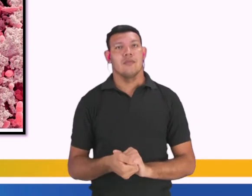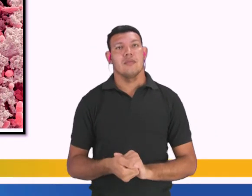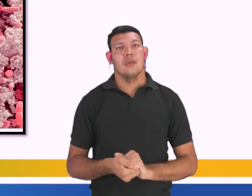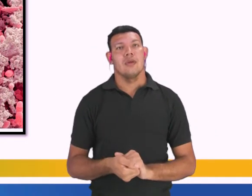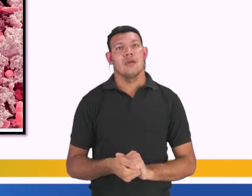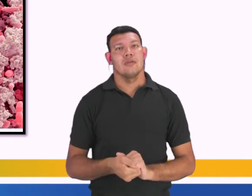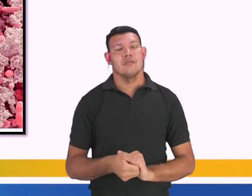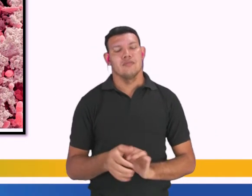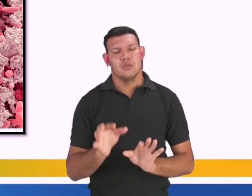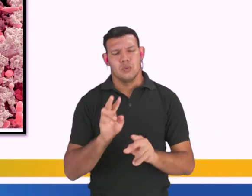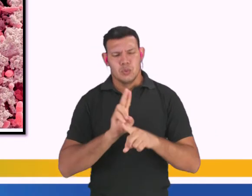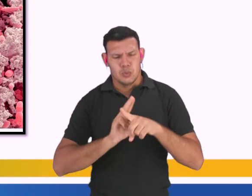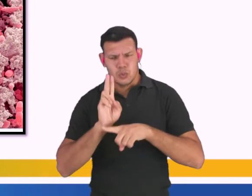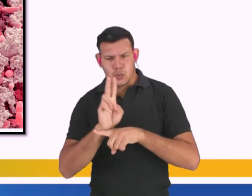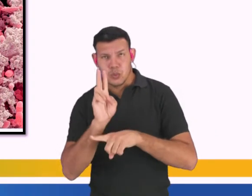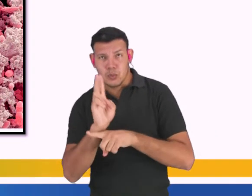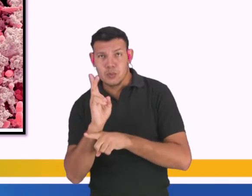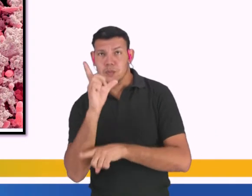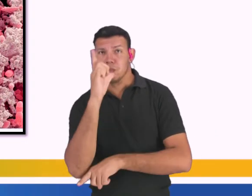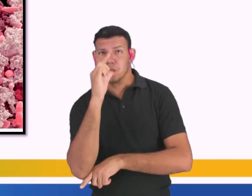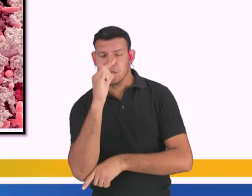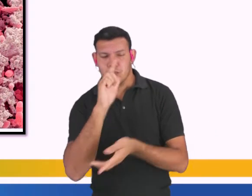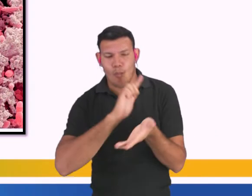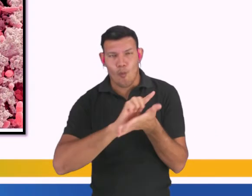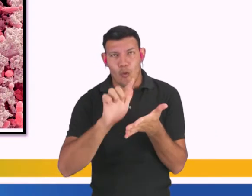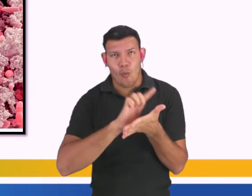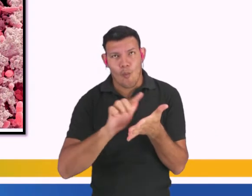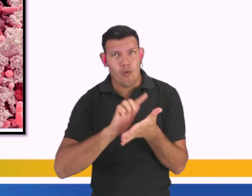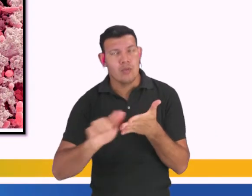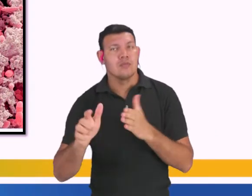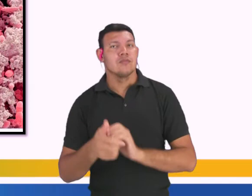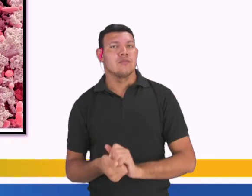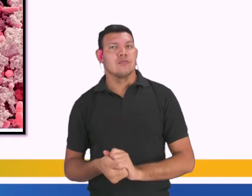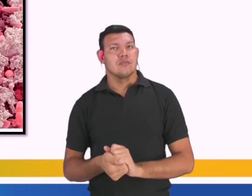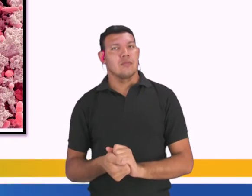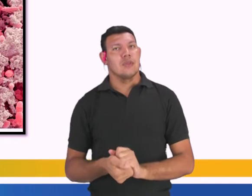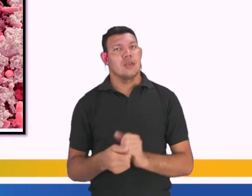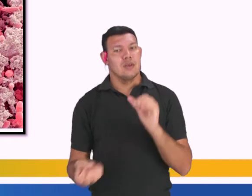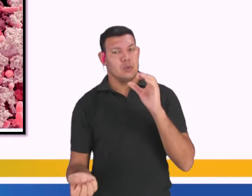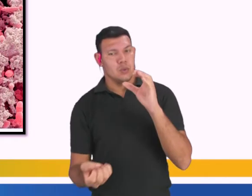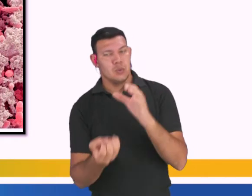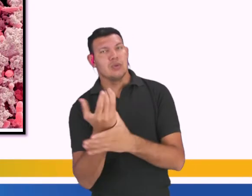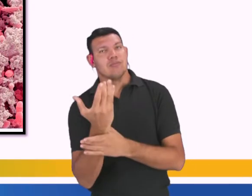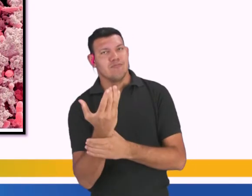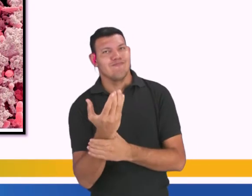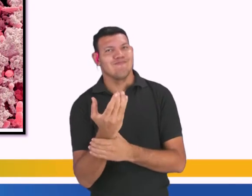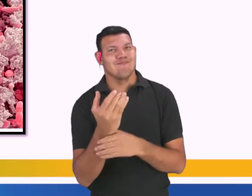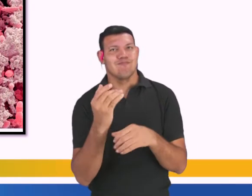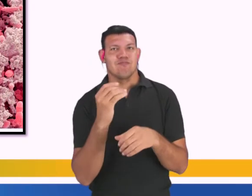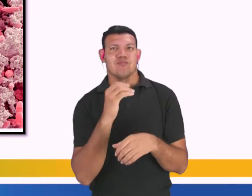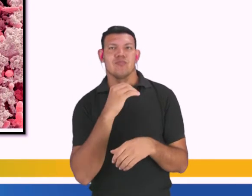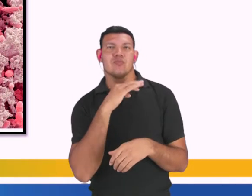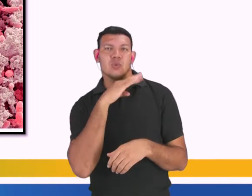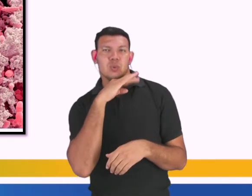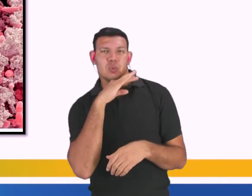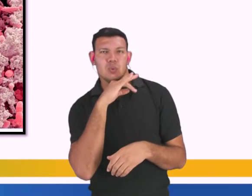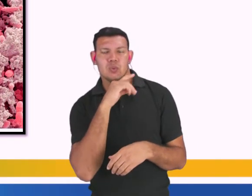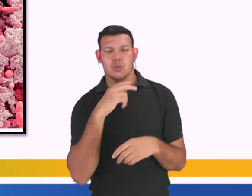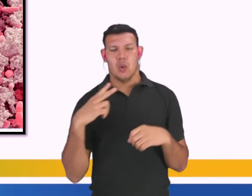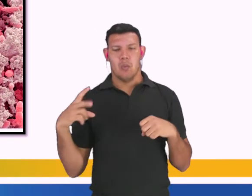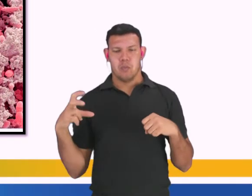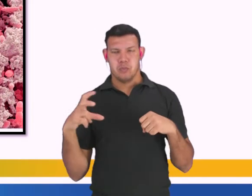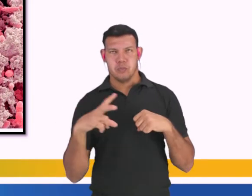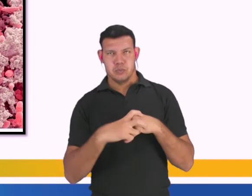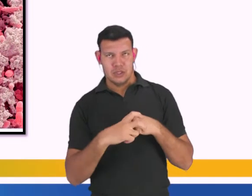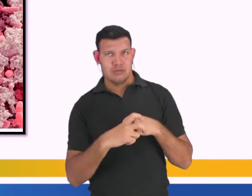água, buscando dessa forma evidenciar o surgimento de coliformes fecais e ver se realmente essa água